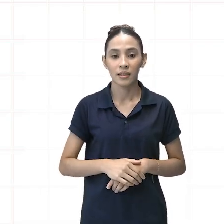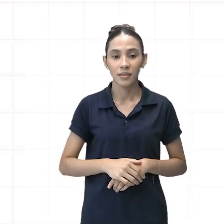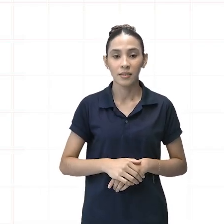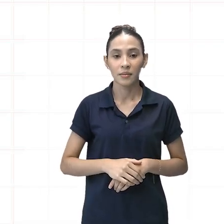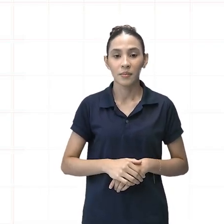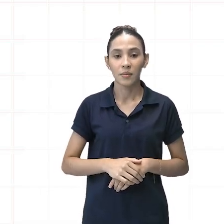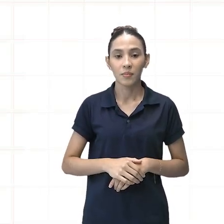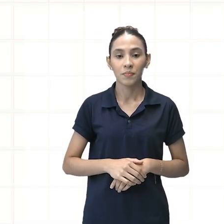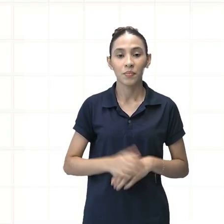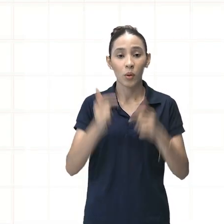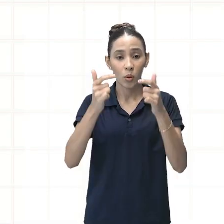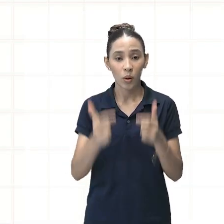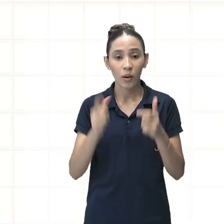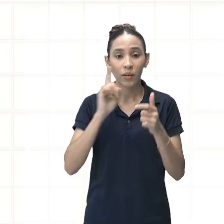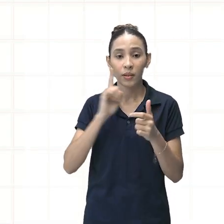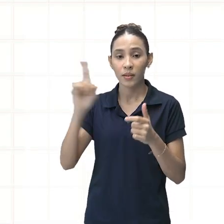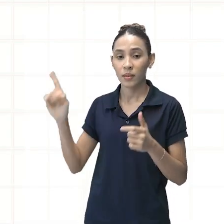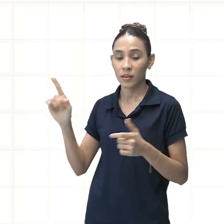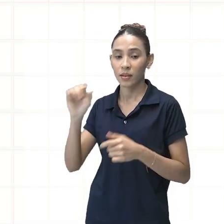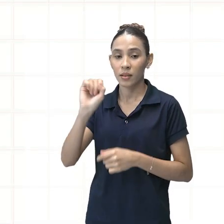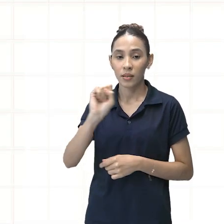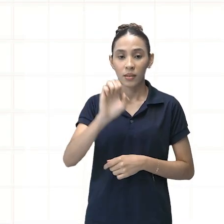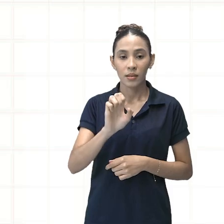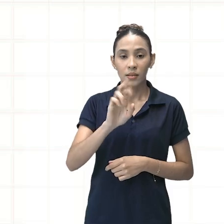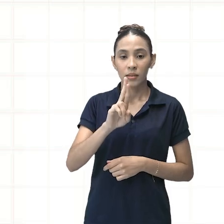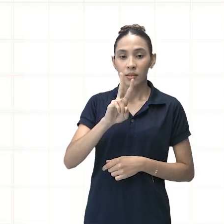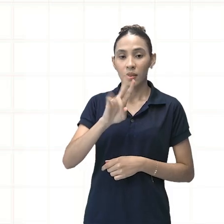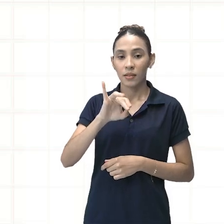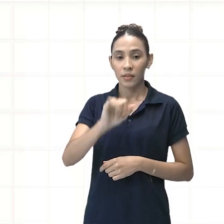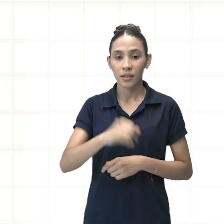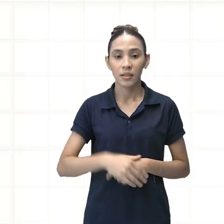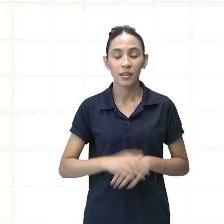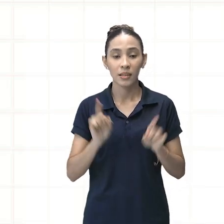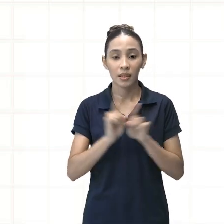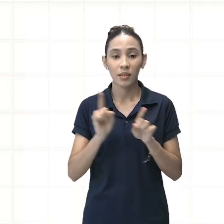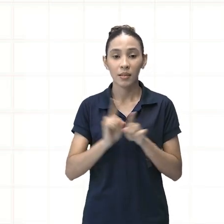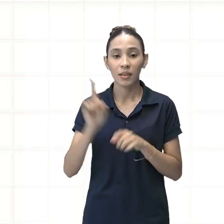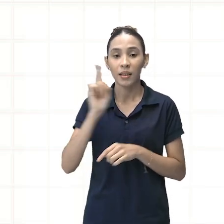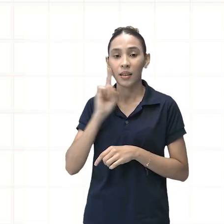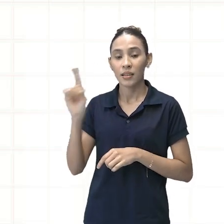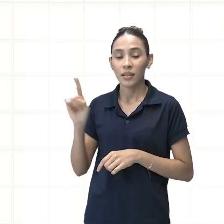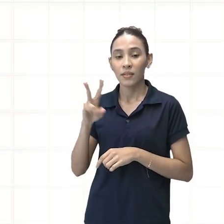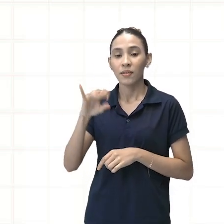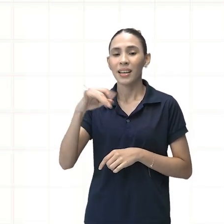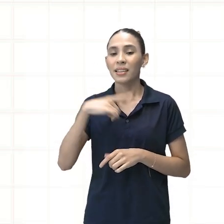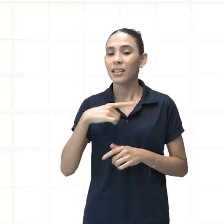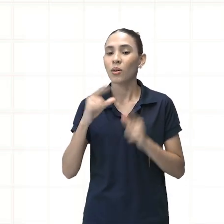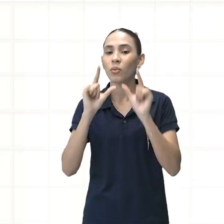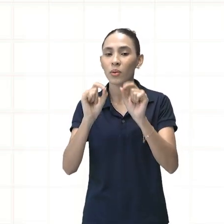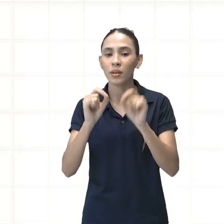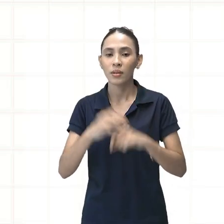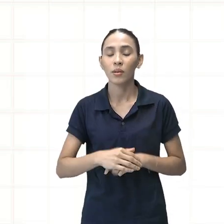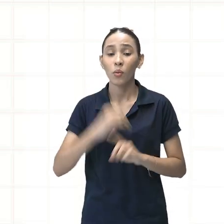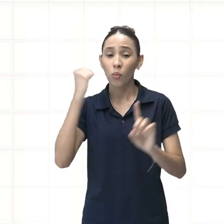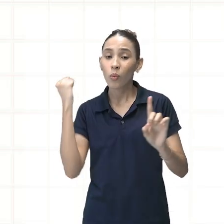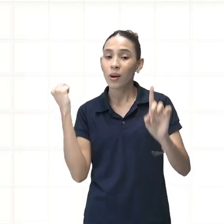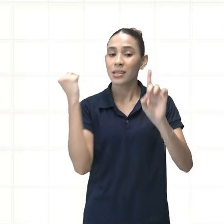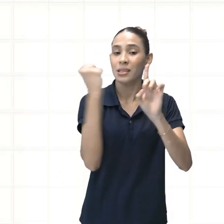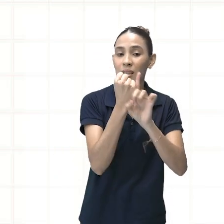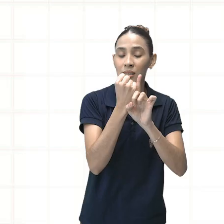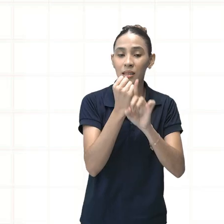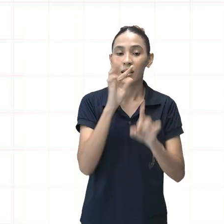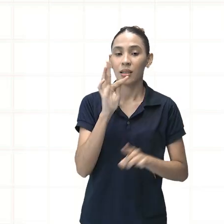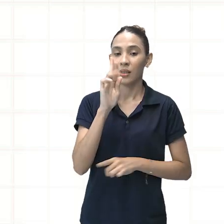ó, certo? A Sérvia é este território. E nesse local há justamente o assassinato